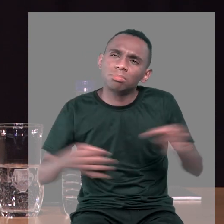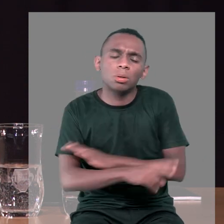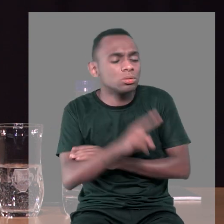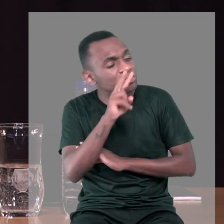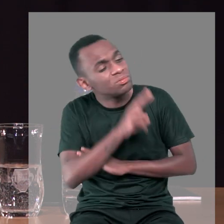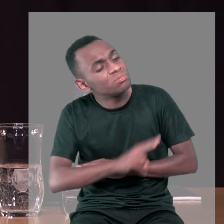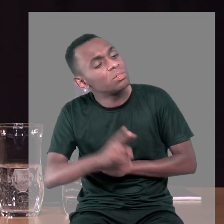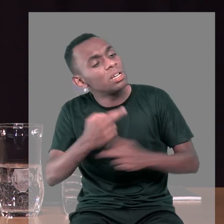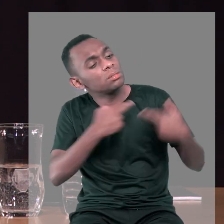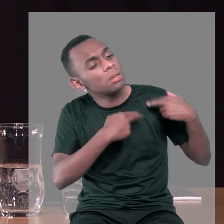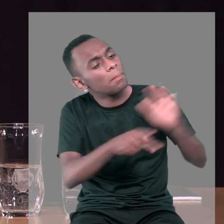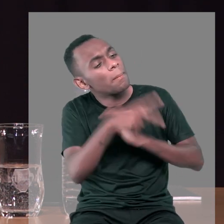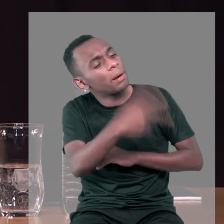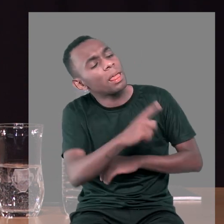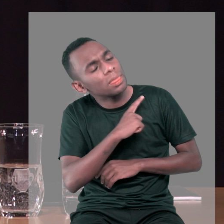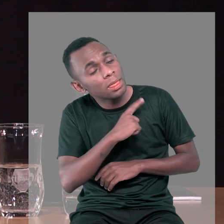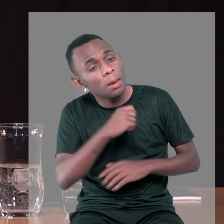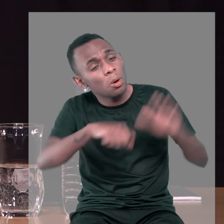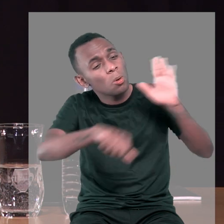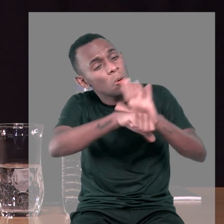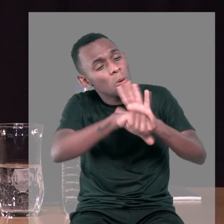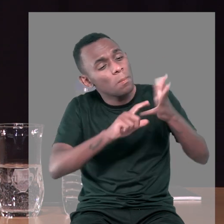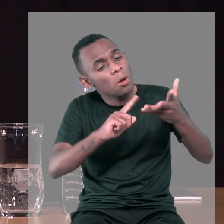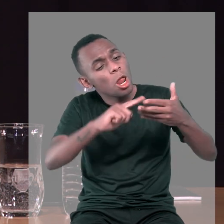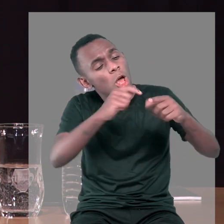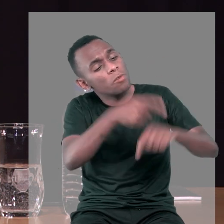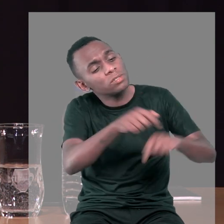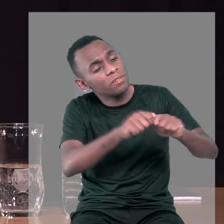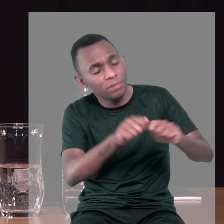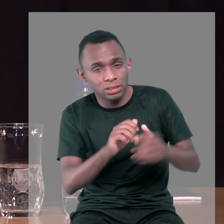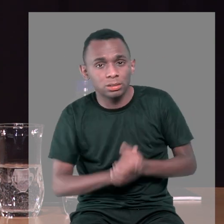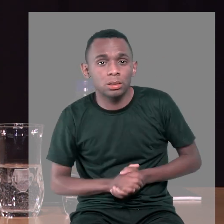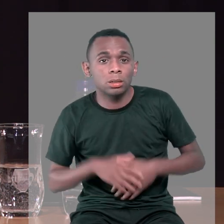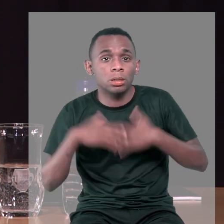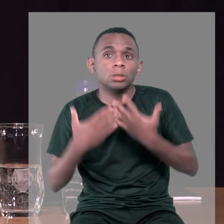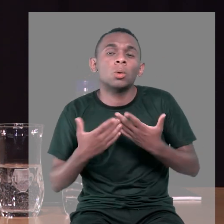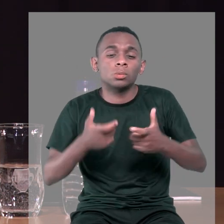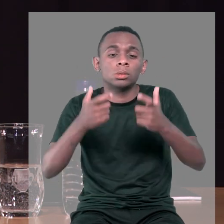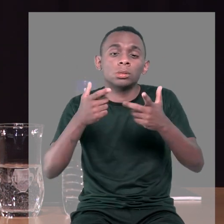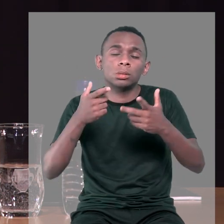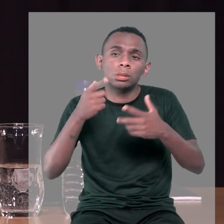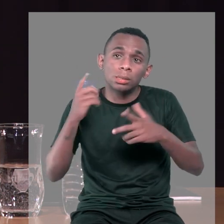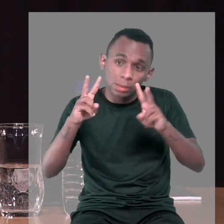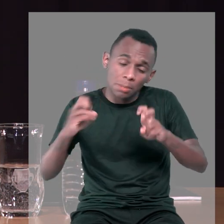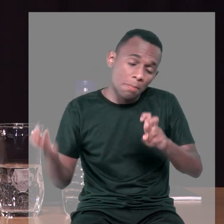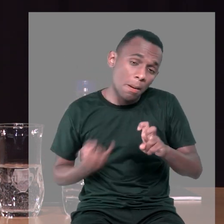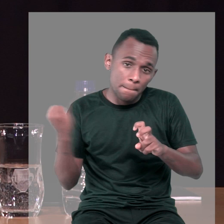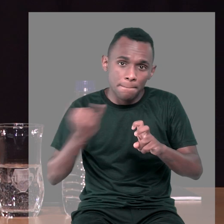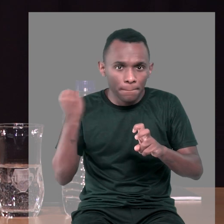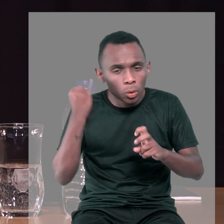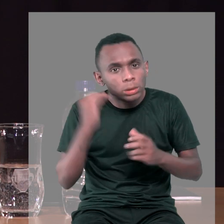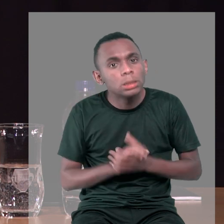extremo do criminoso nazista, não é? do Eichmann, porque permite que nós compreendamos a